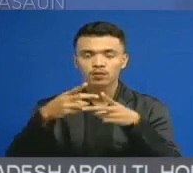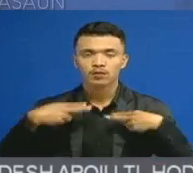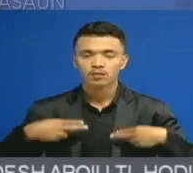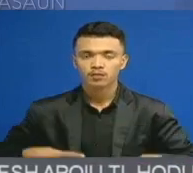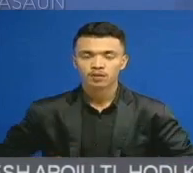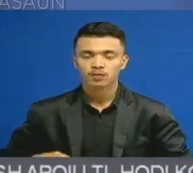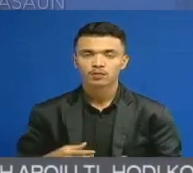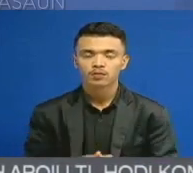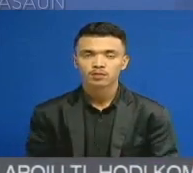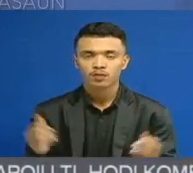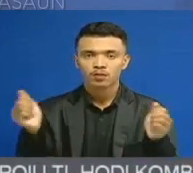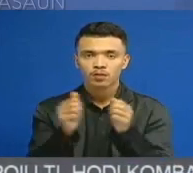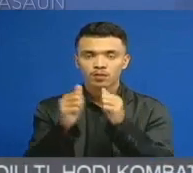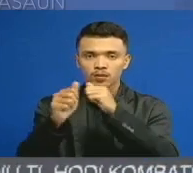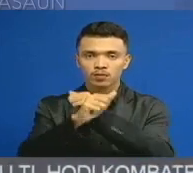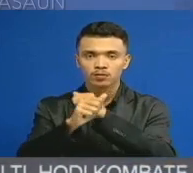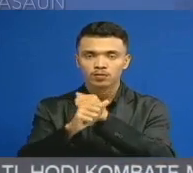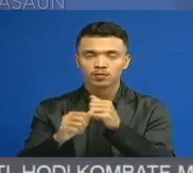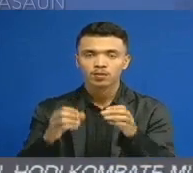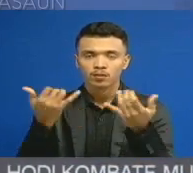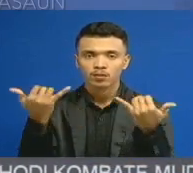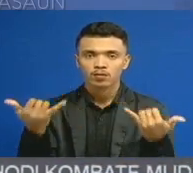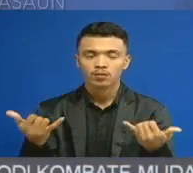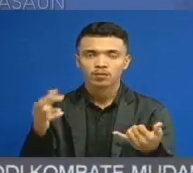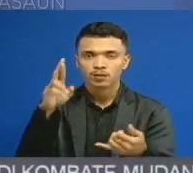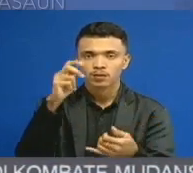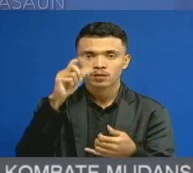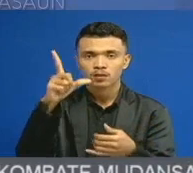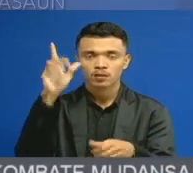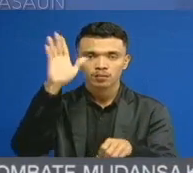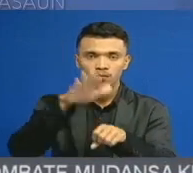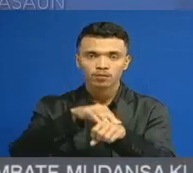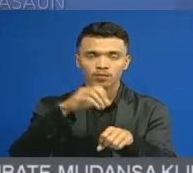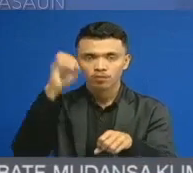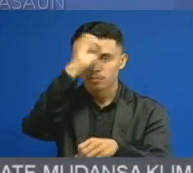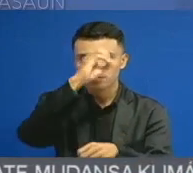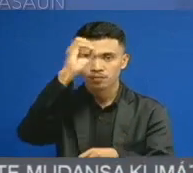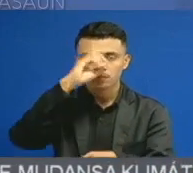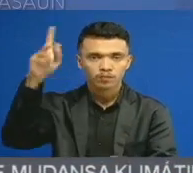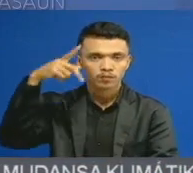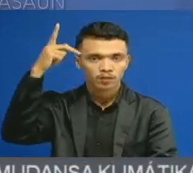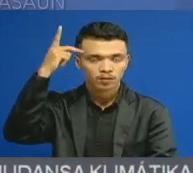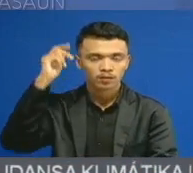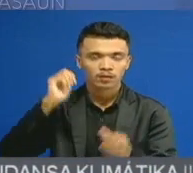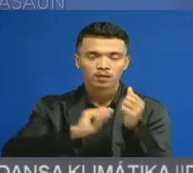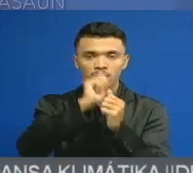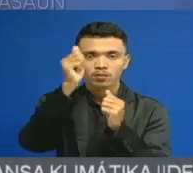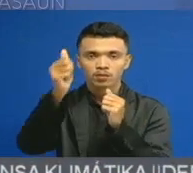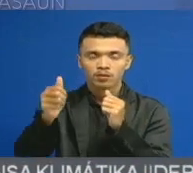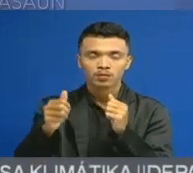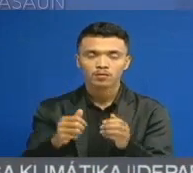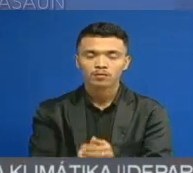Myanmar. Relaciona o assunto de Neymar com a edição Ohen, RTTL convidamos o observador político Ida Maia a torcer o ponto de